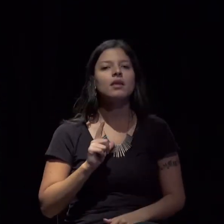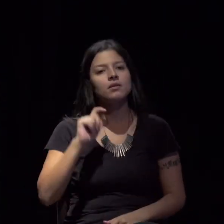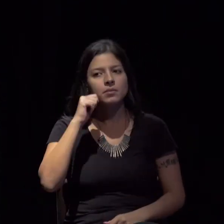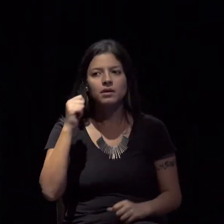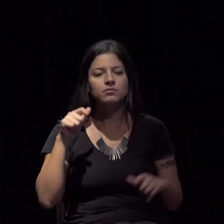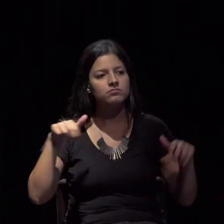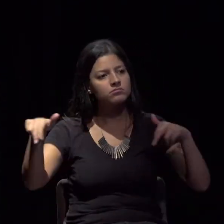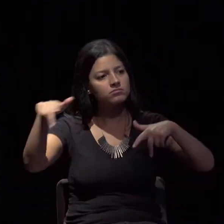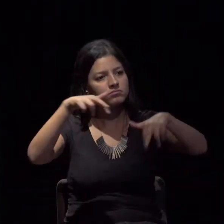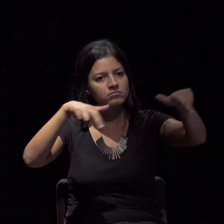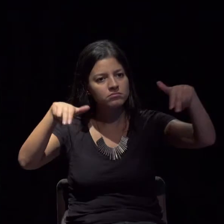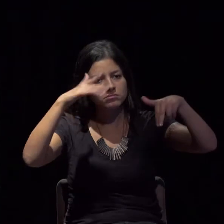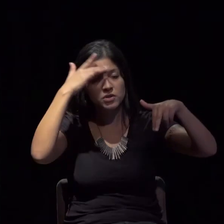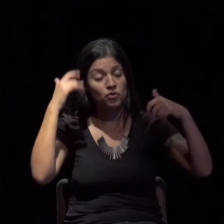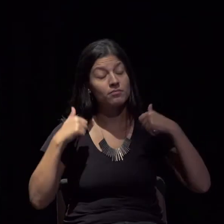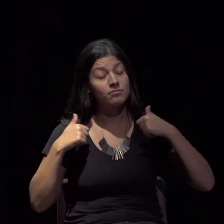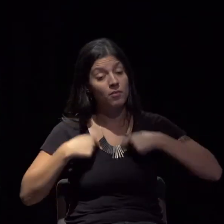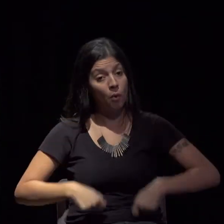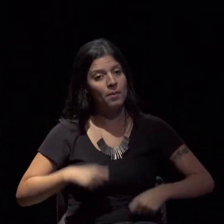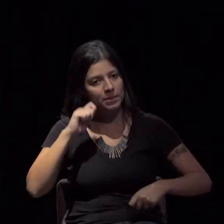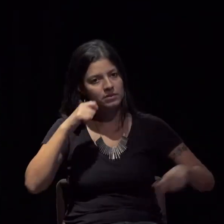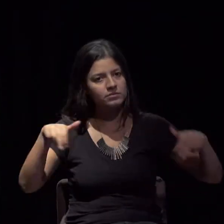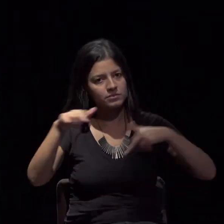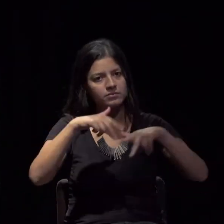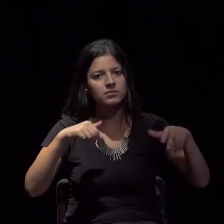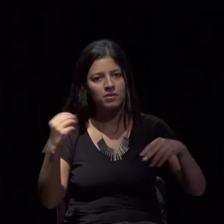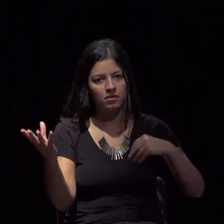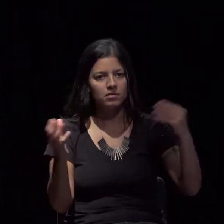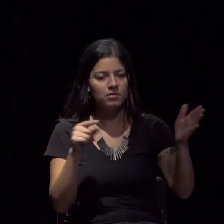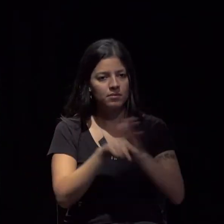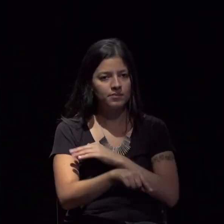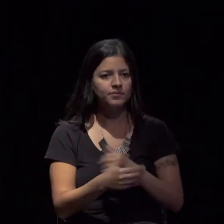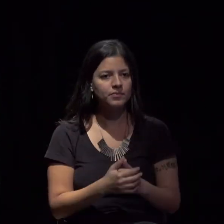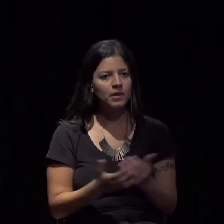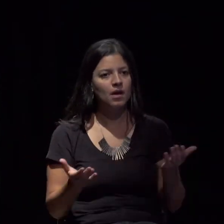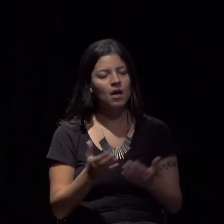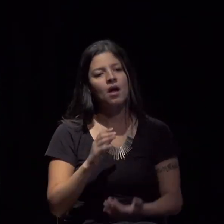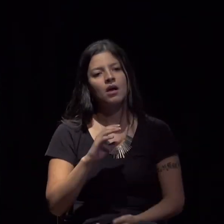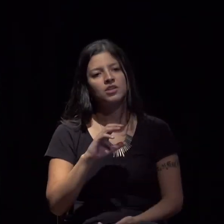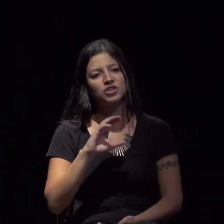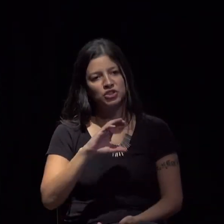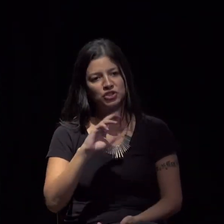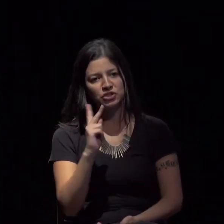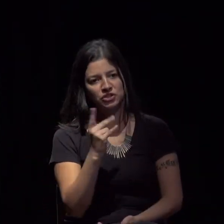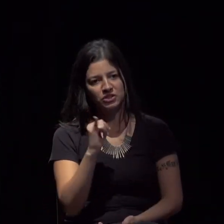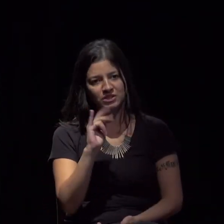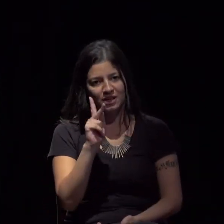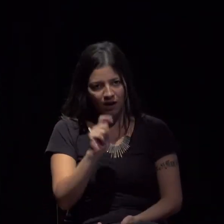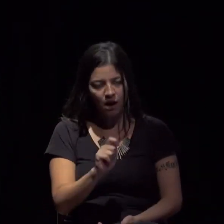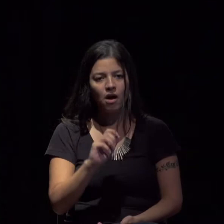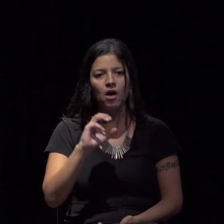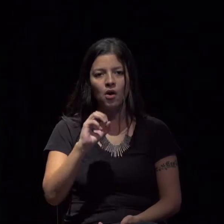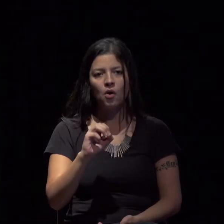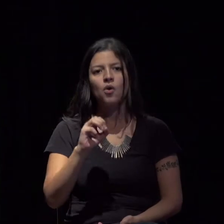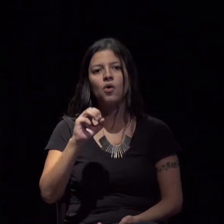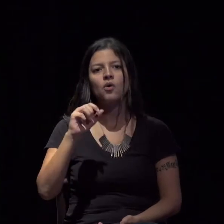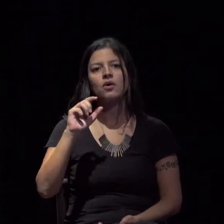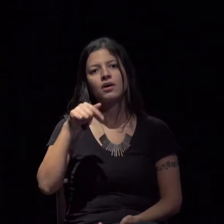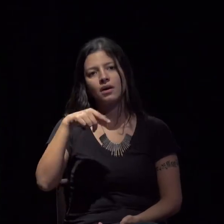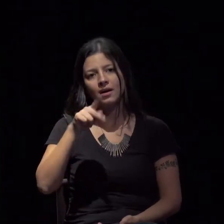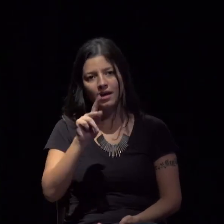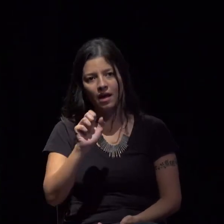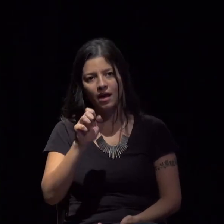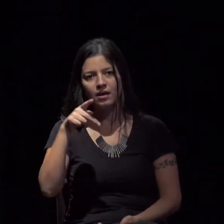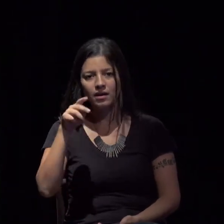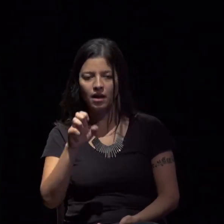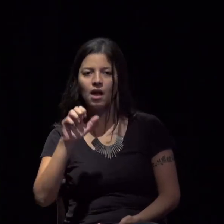plateia. A primeira fala será de CHIKA OKEKE-AGULU. CHIKA é artista, curador e